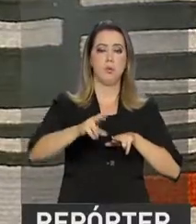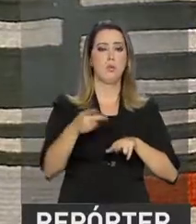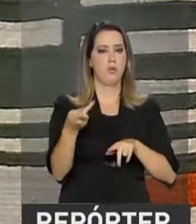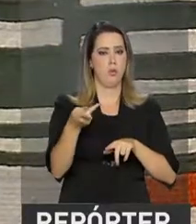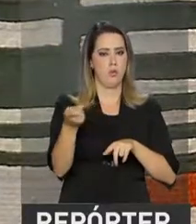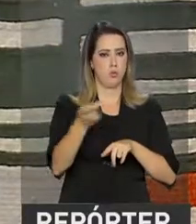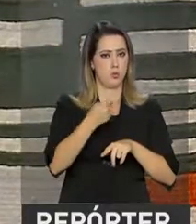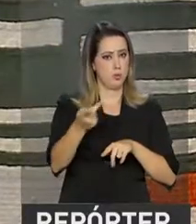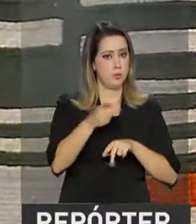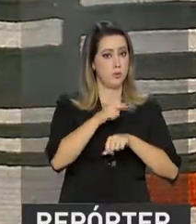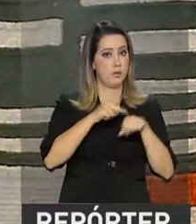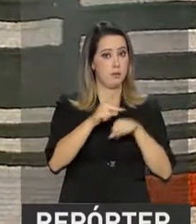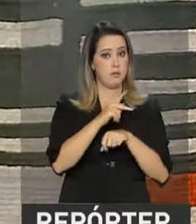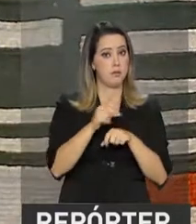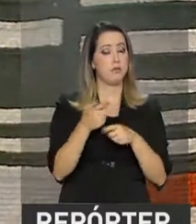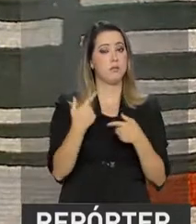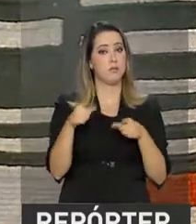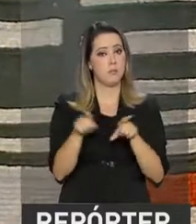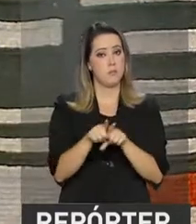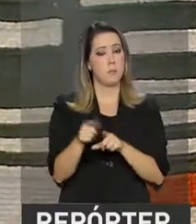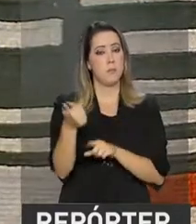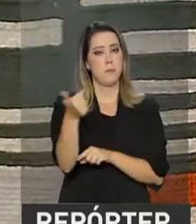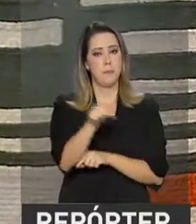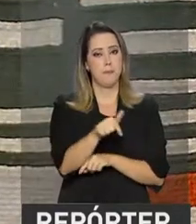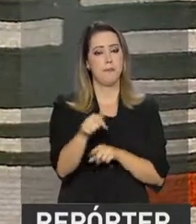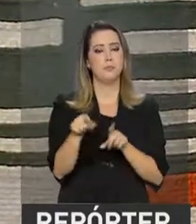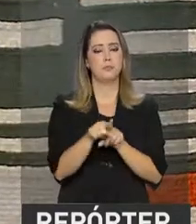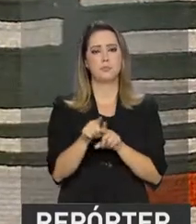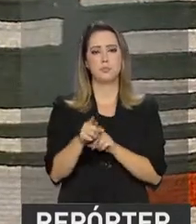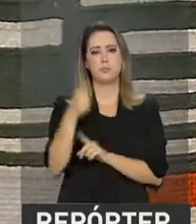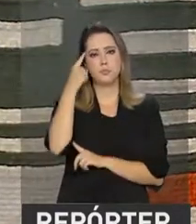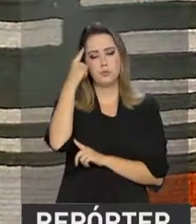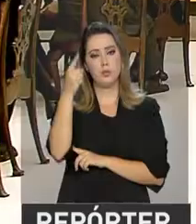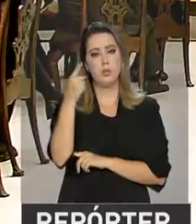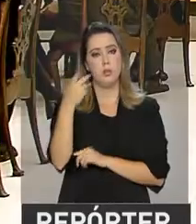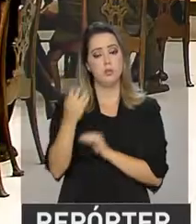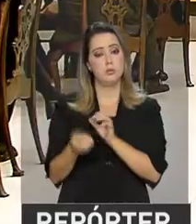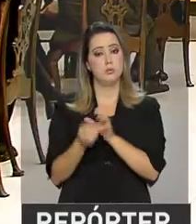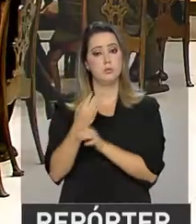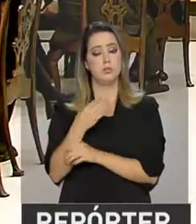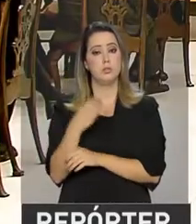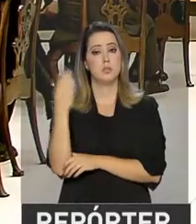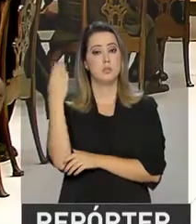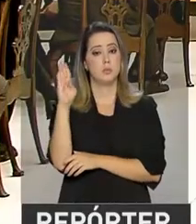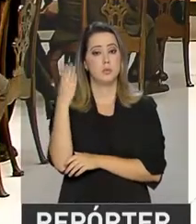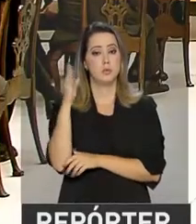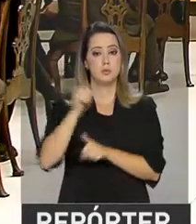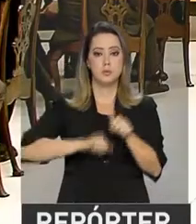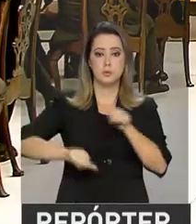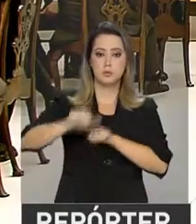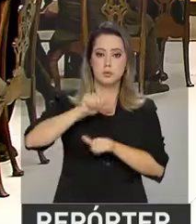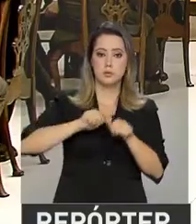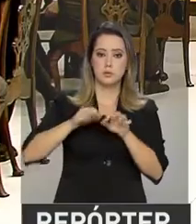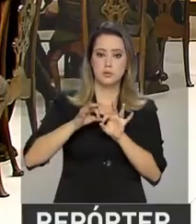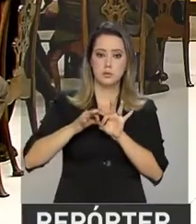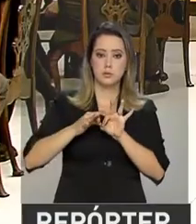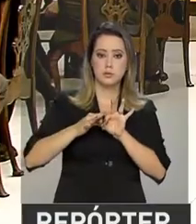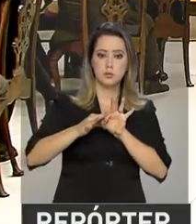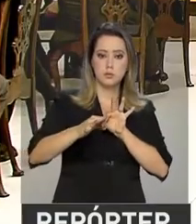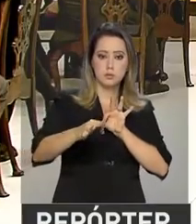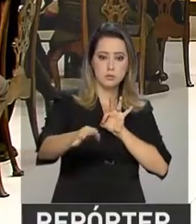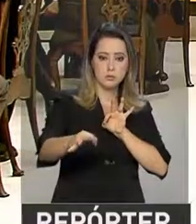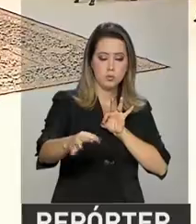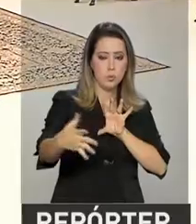dois países, a ideia de reativar a ferrovia veio da Bolívia. A proposta é transformar em um corredor